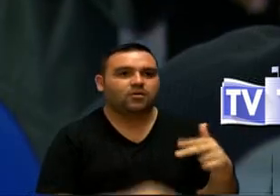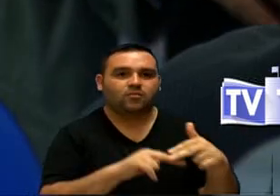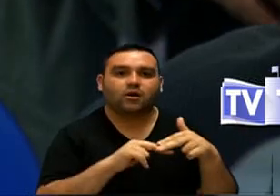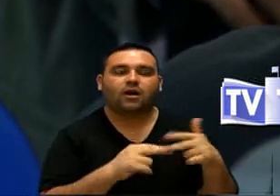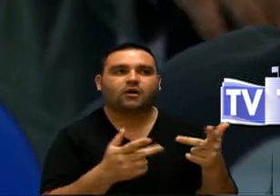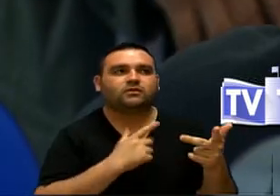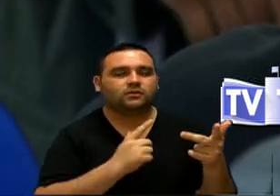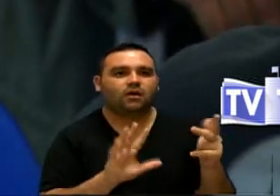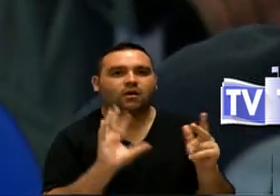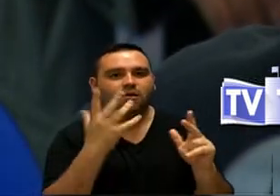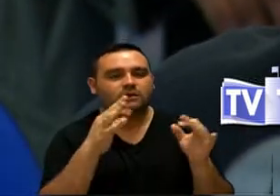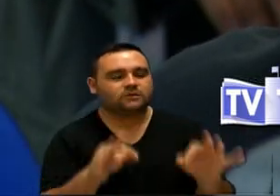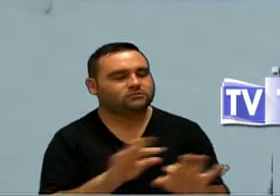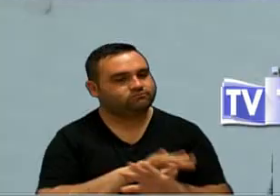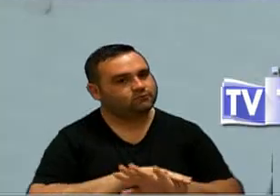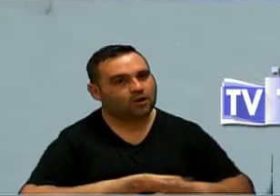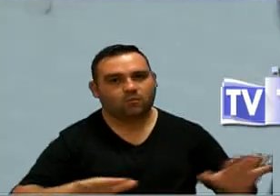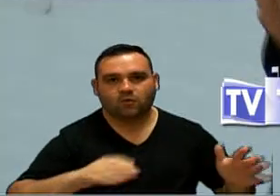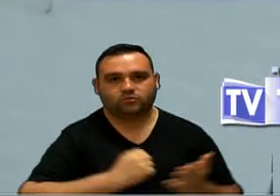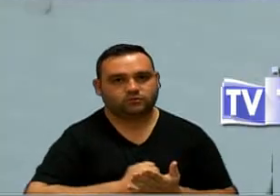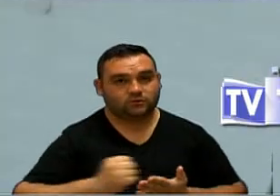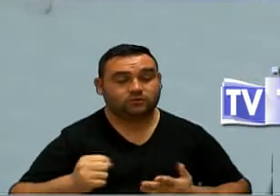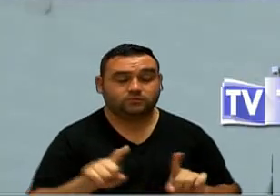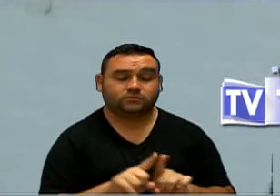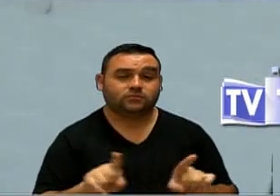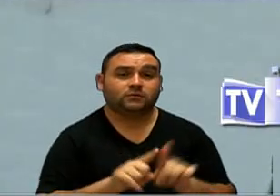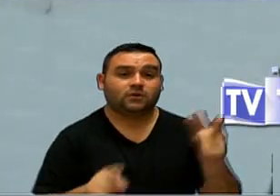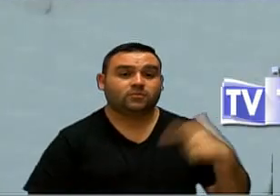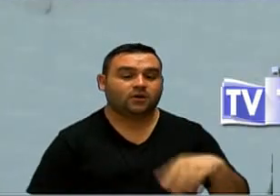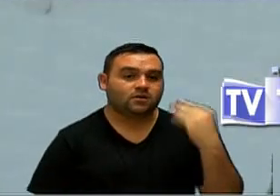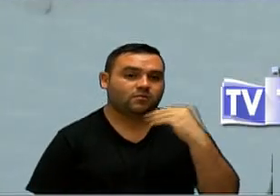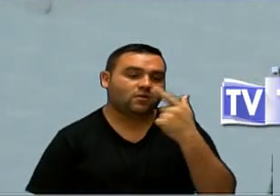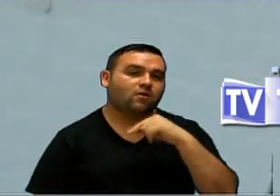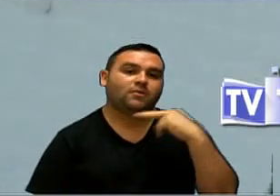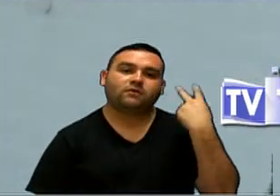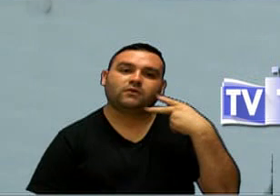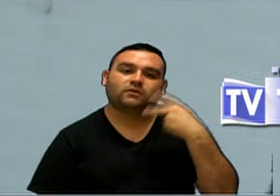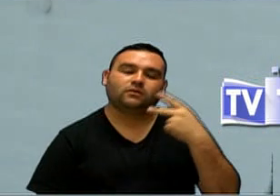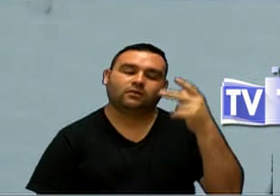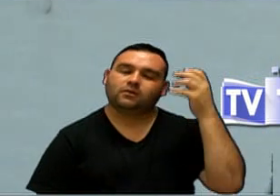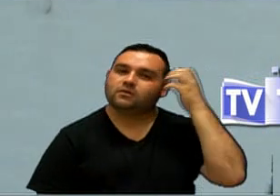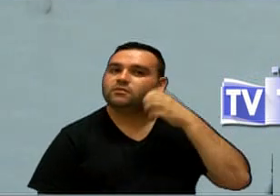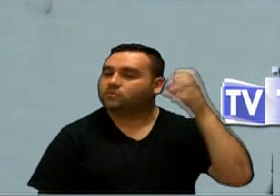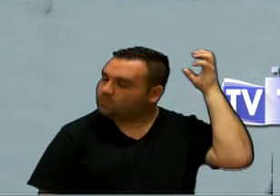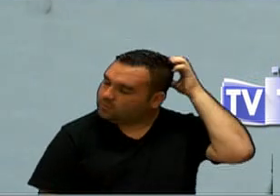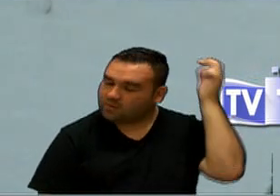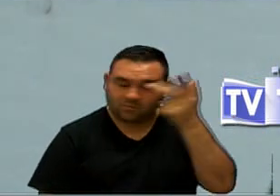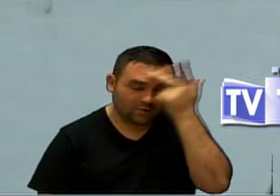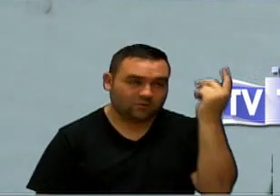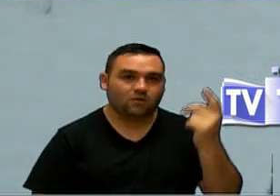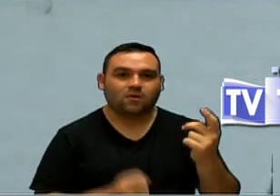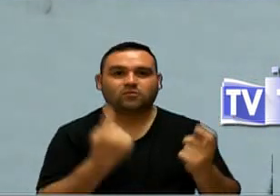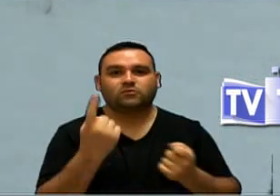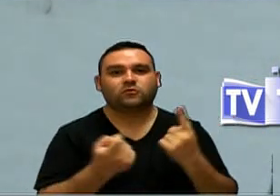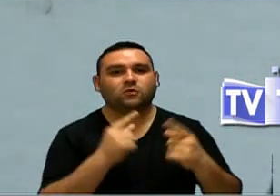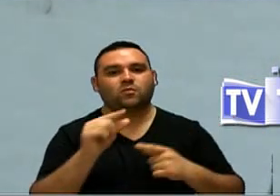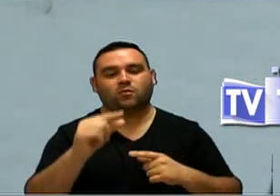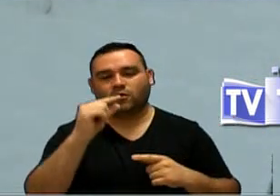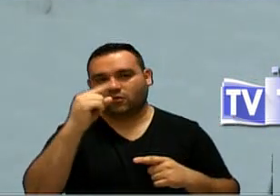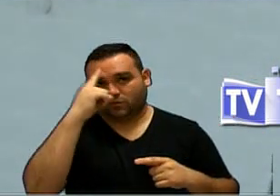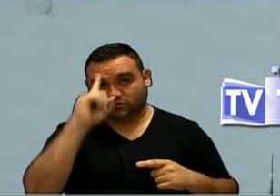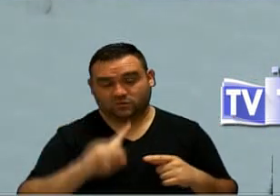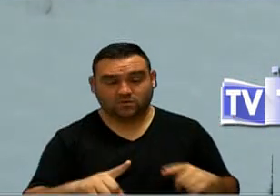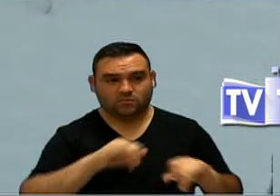acontecesse, ponto final. E aproveitando até com o vereador Péricles, poucos sabem, que nós ainda